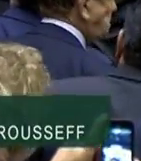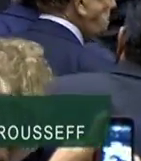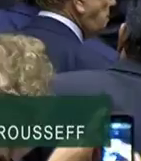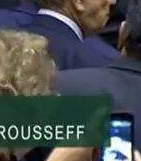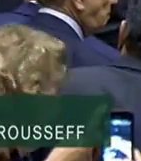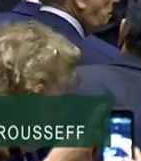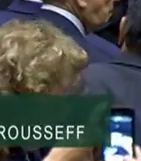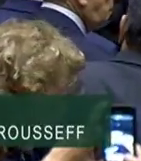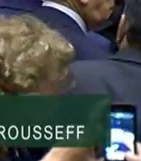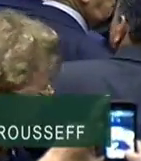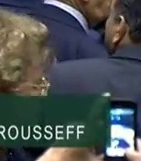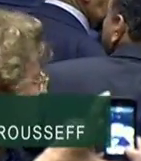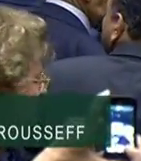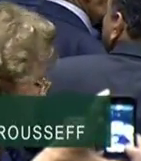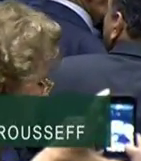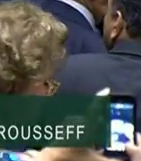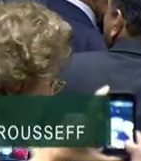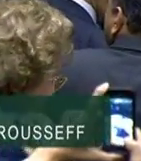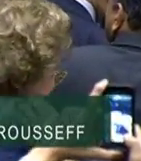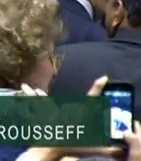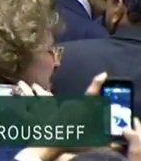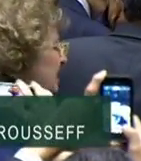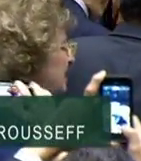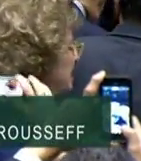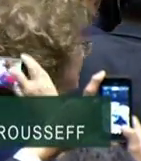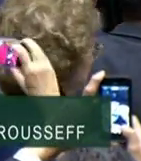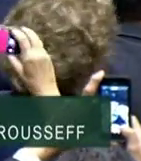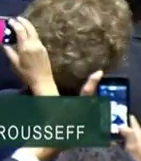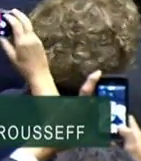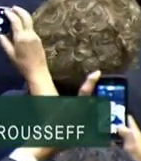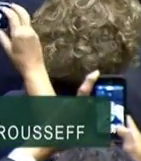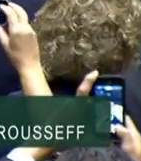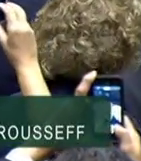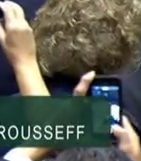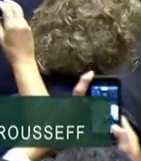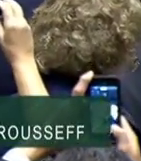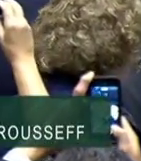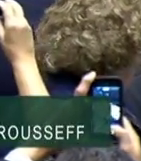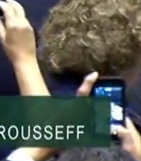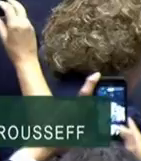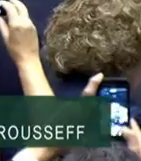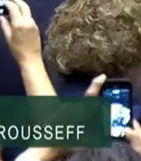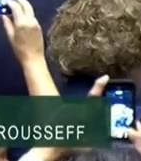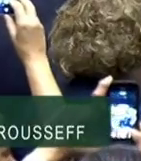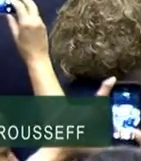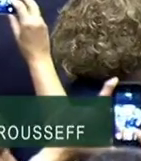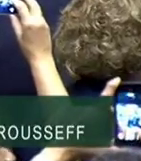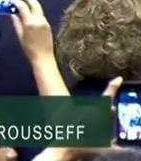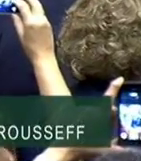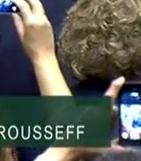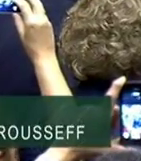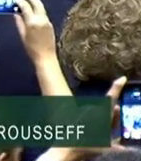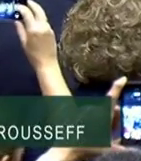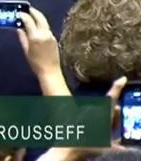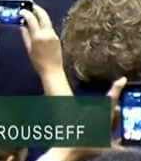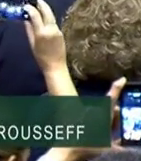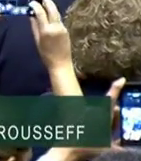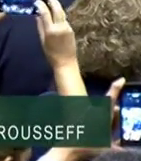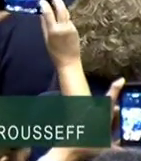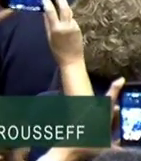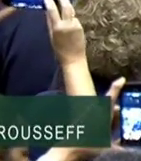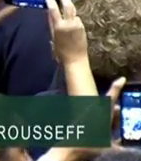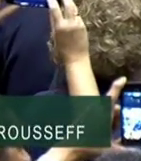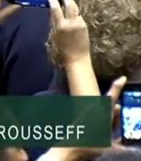pedir apoio para suas novas medidas, enfim, para o seu novo mandato de 4 anos na presidência da República